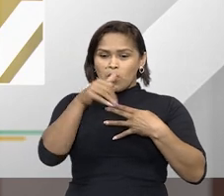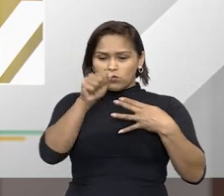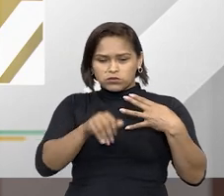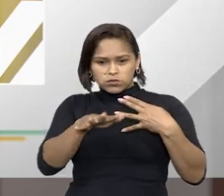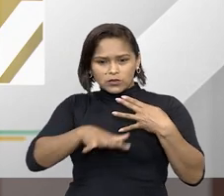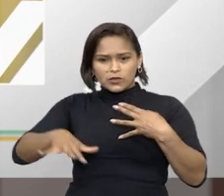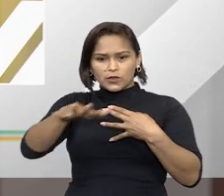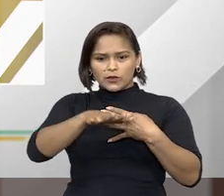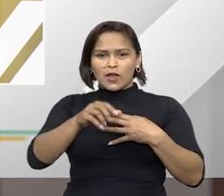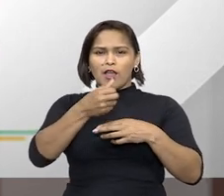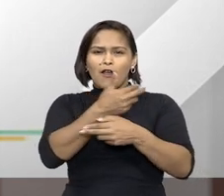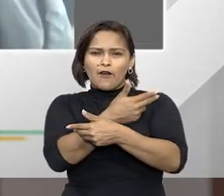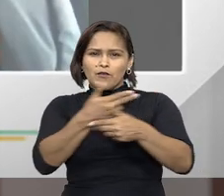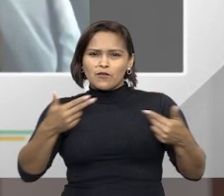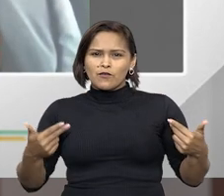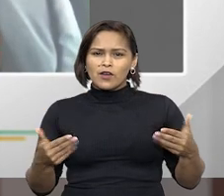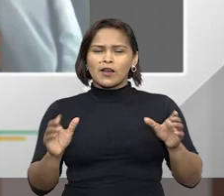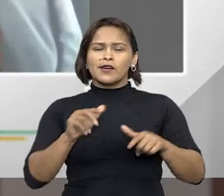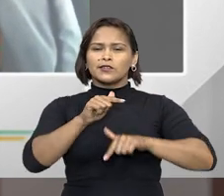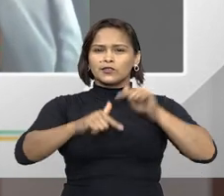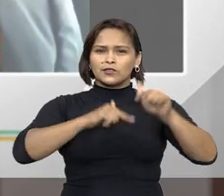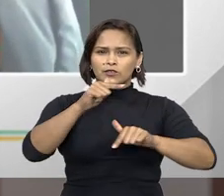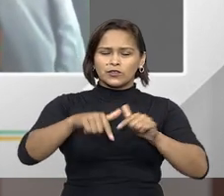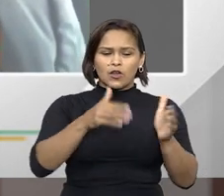nas suas várias áreas de atuação,